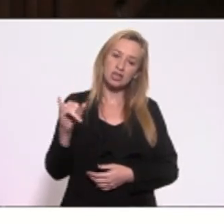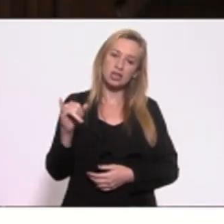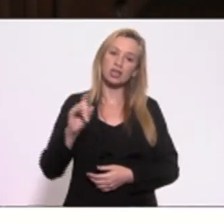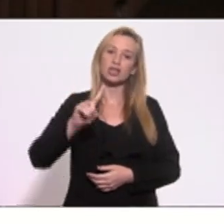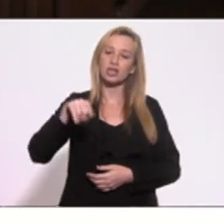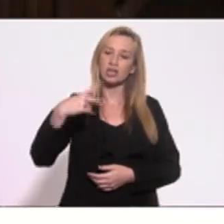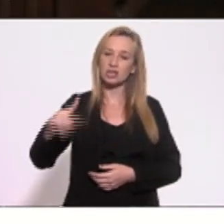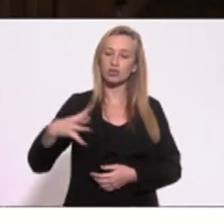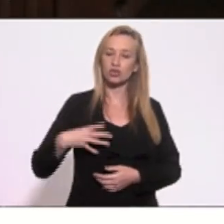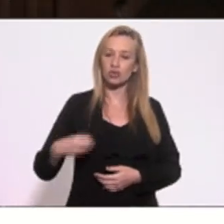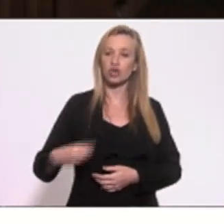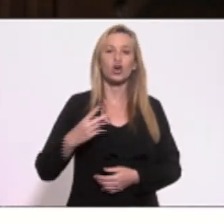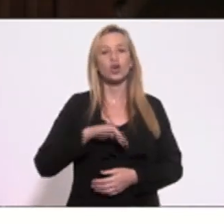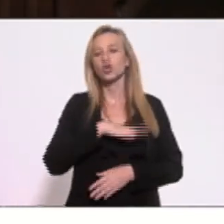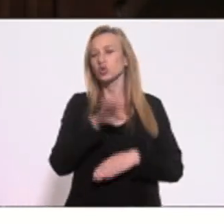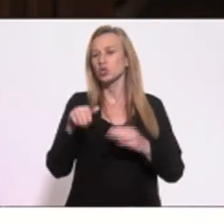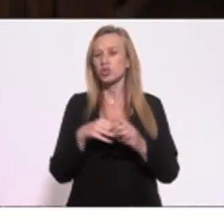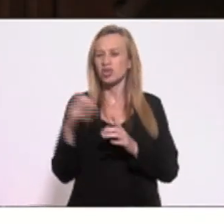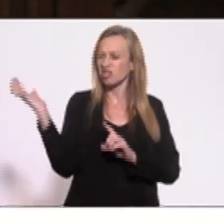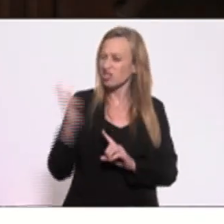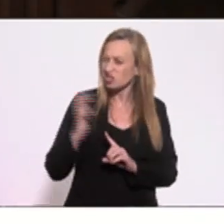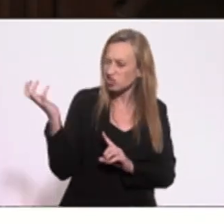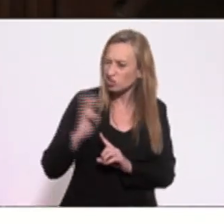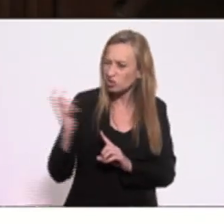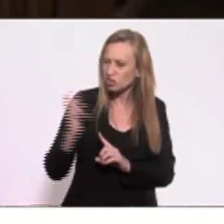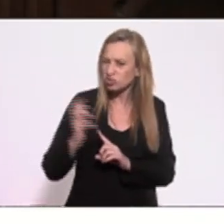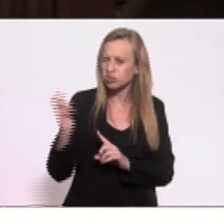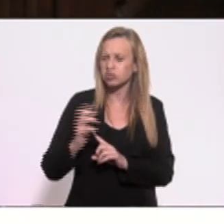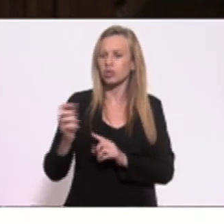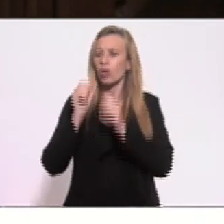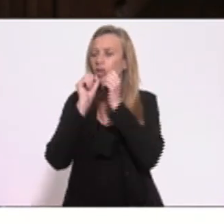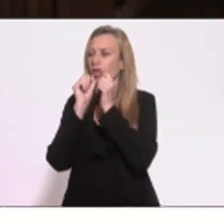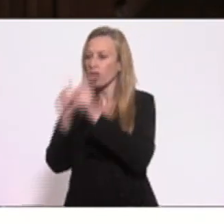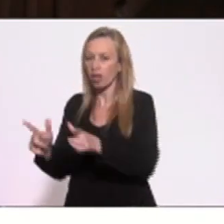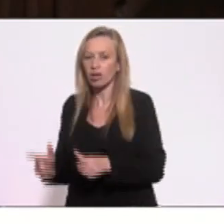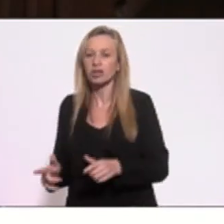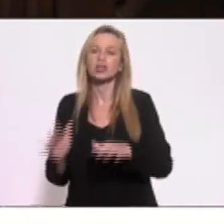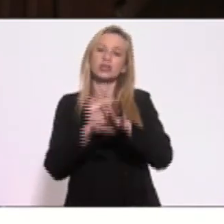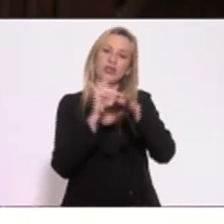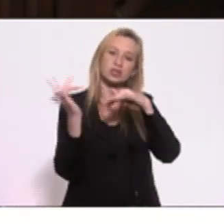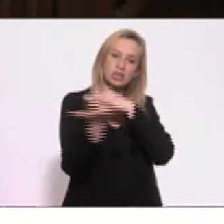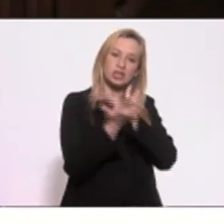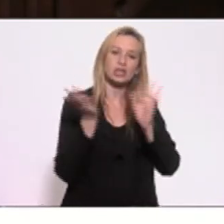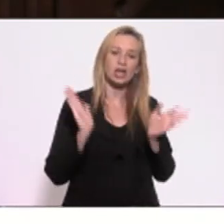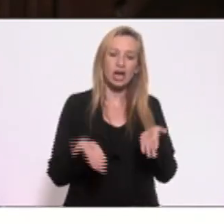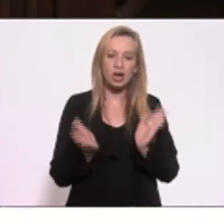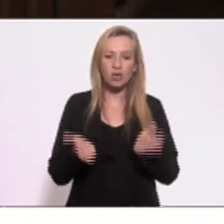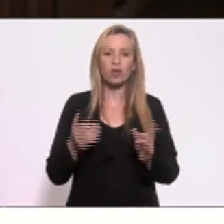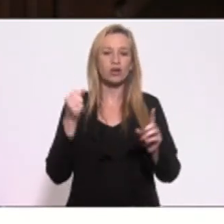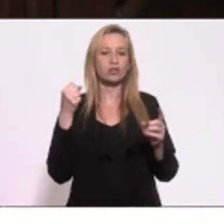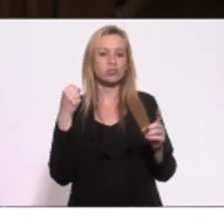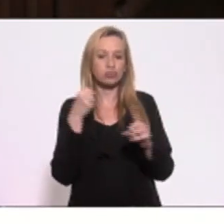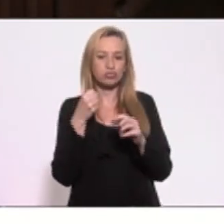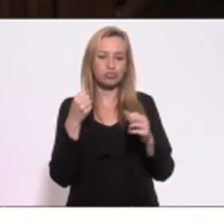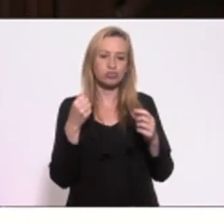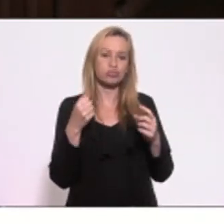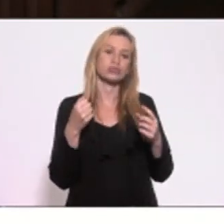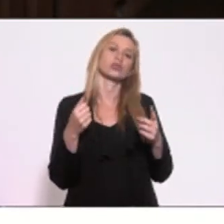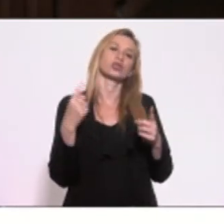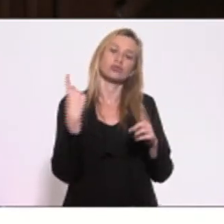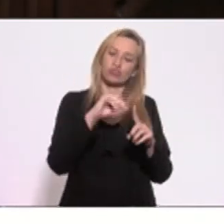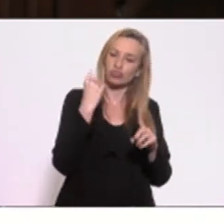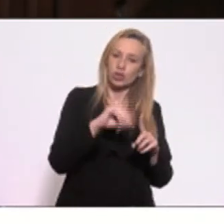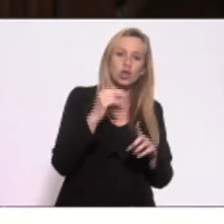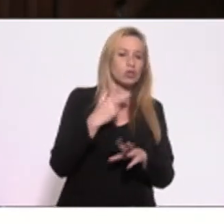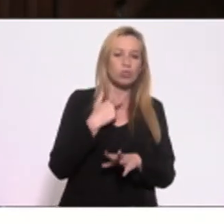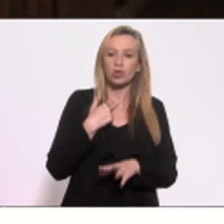de provocação, todo tipo de agressão simbólica nas redes sociais, agora essa agressão física, a gente não pode aceitar,